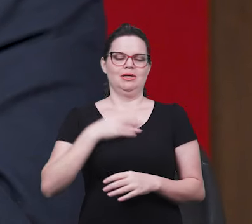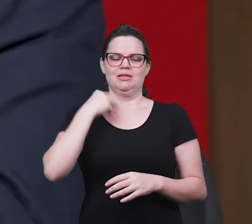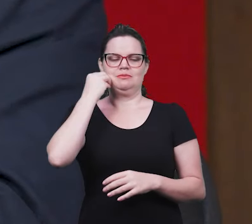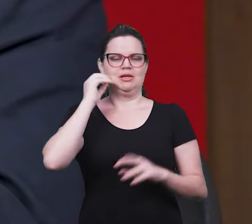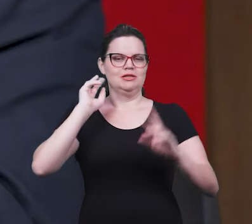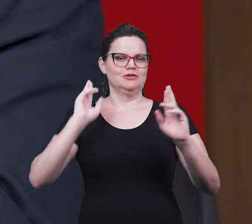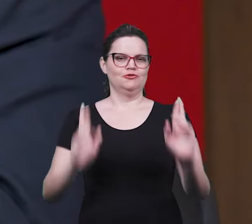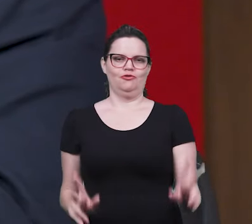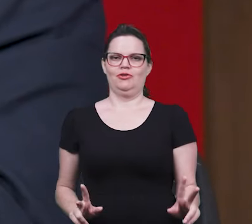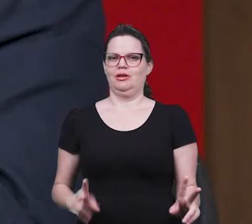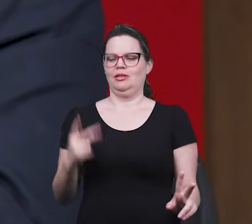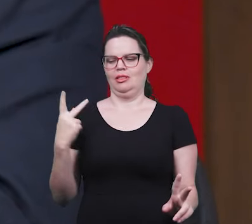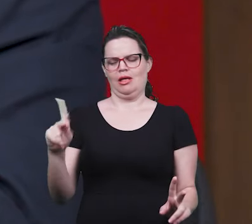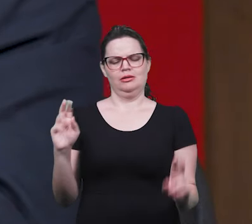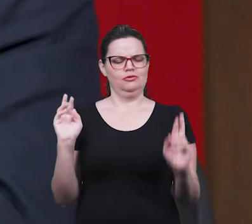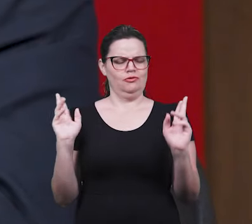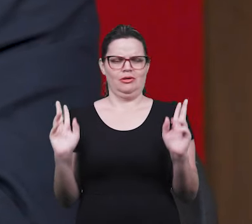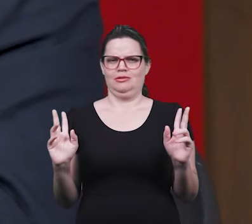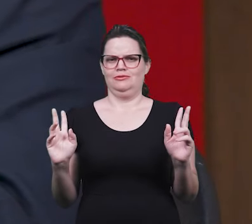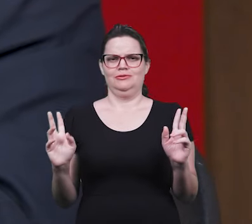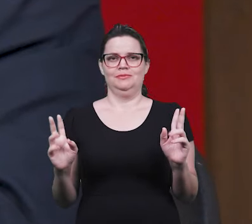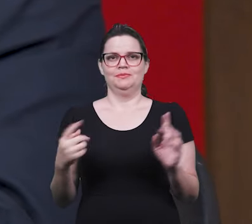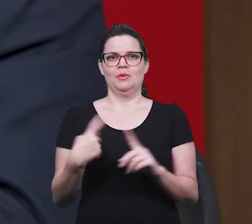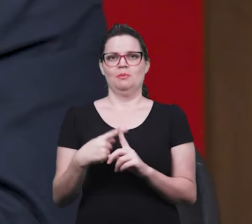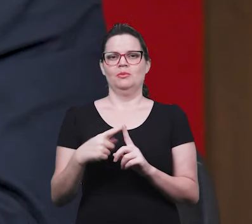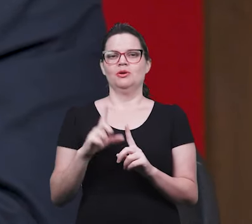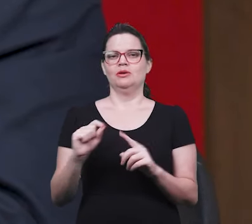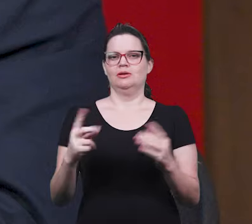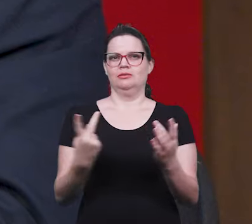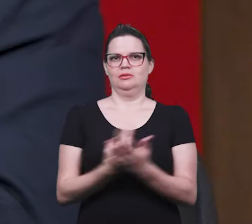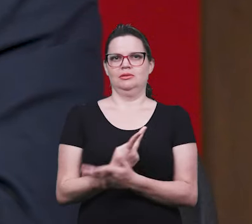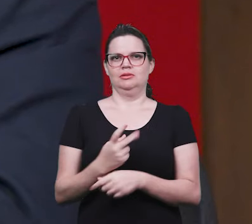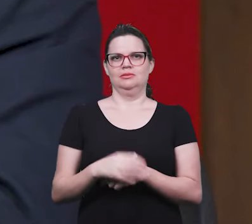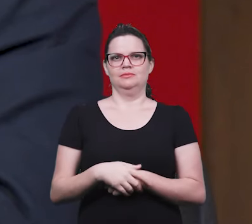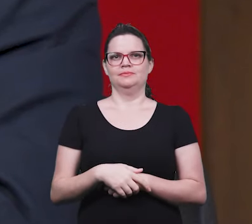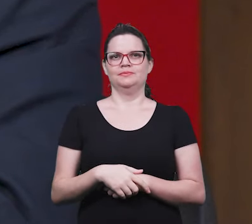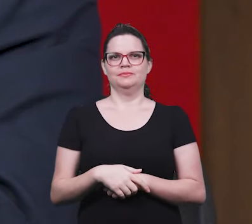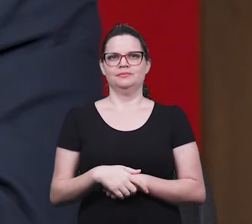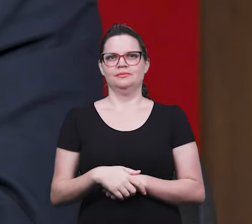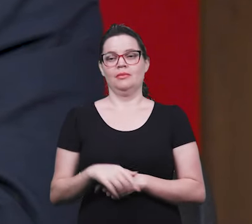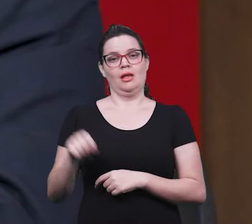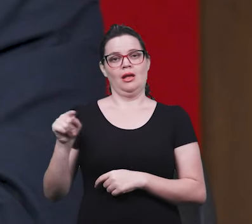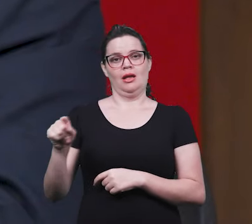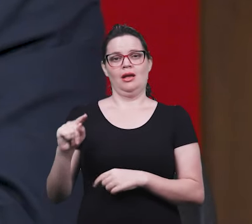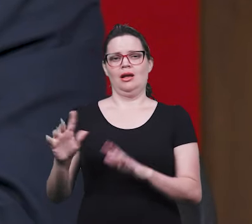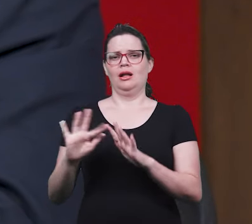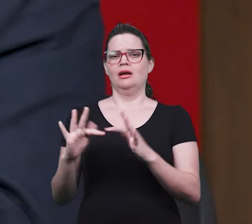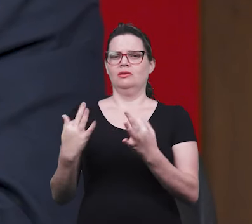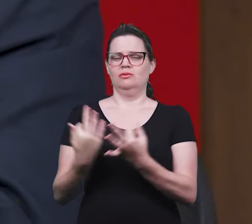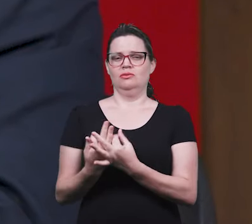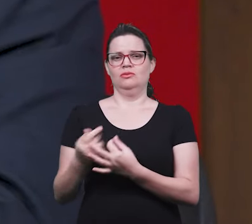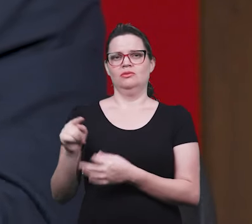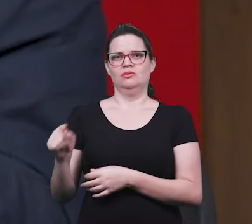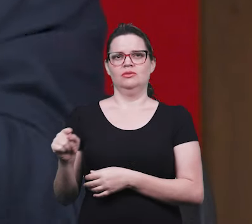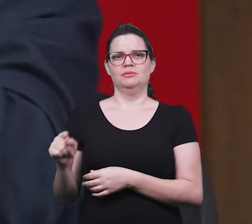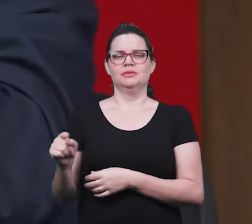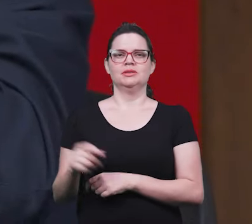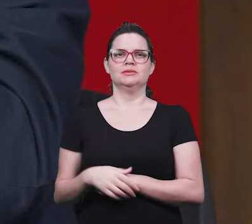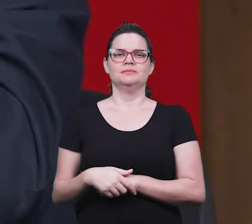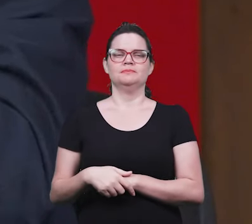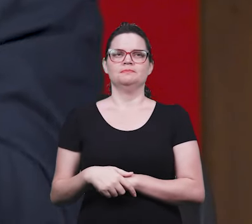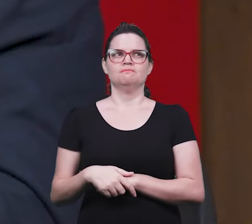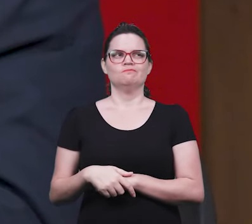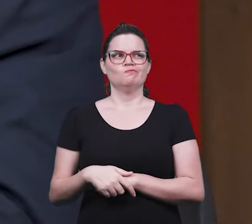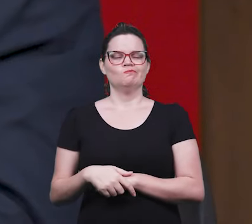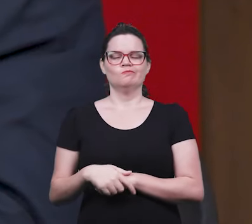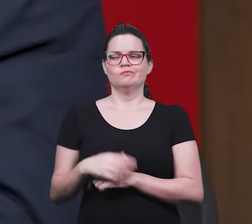dela, né? Primeiro que ela foi de uma família, quer dizer,